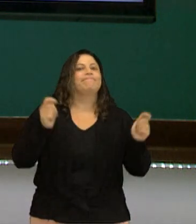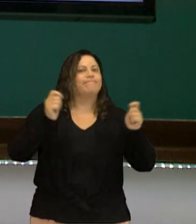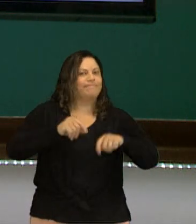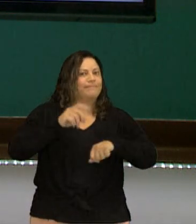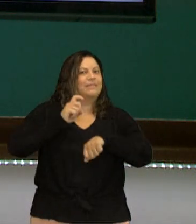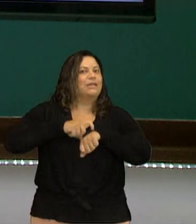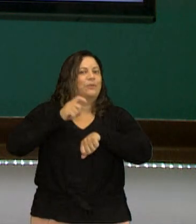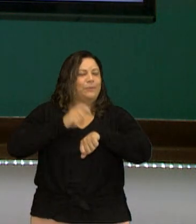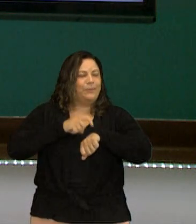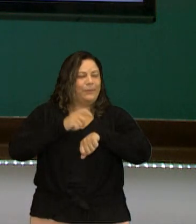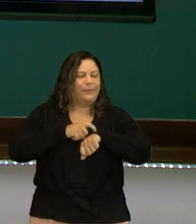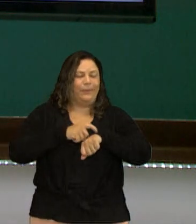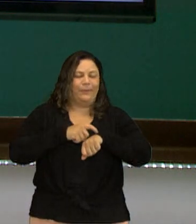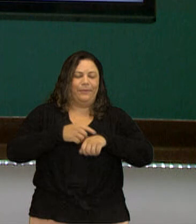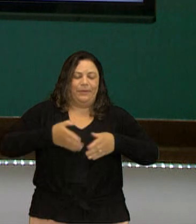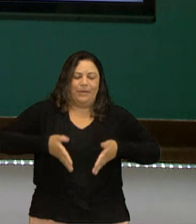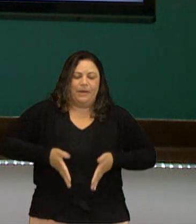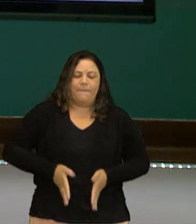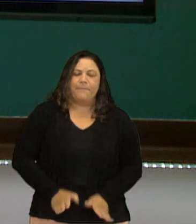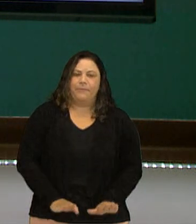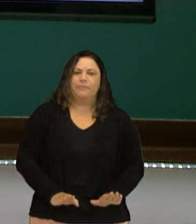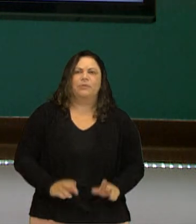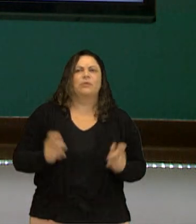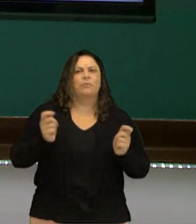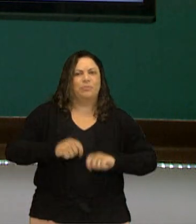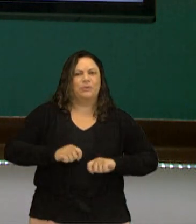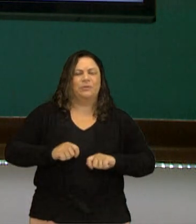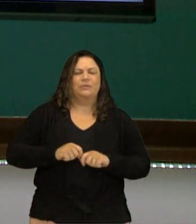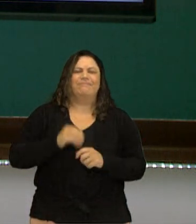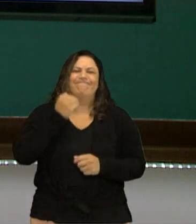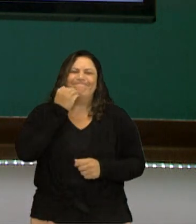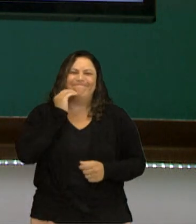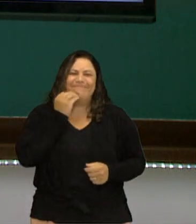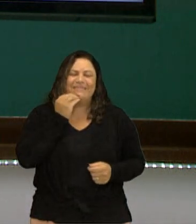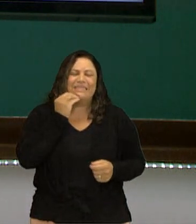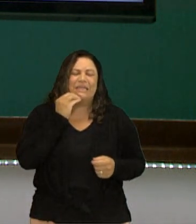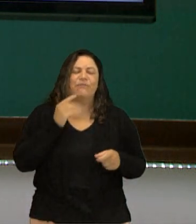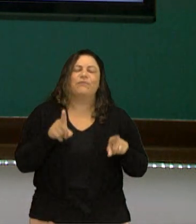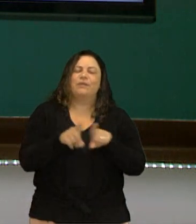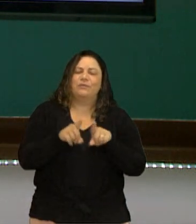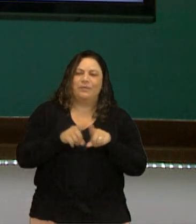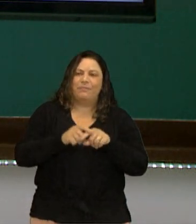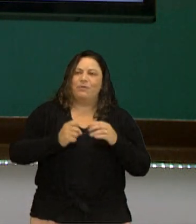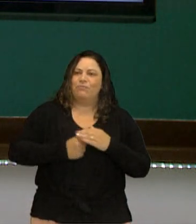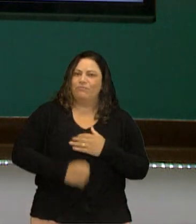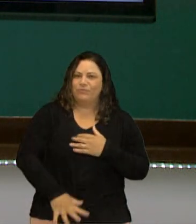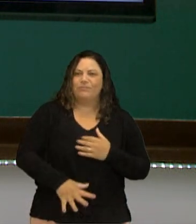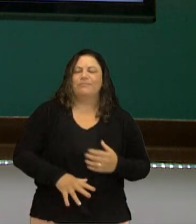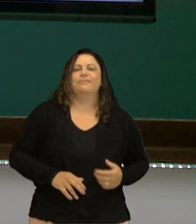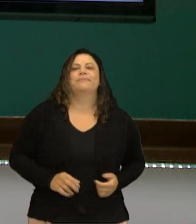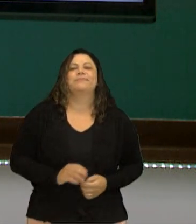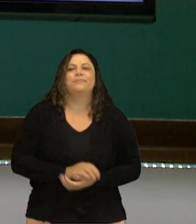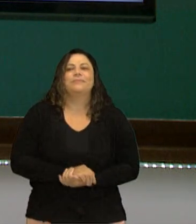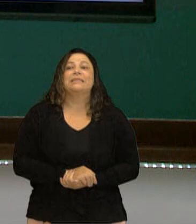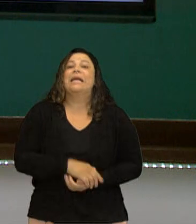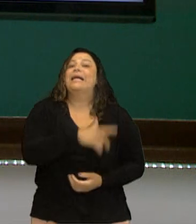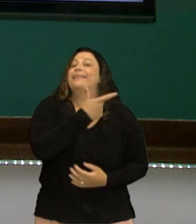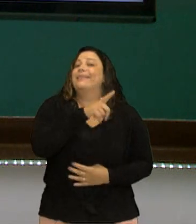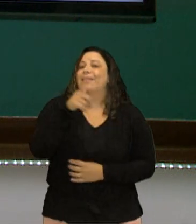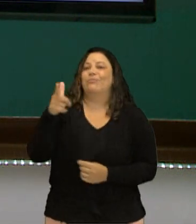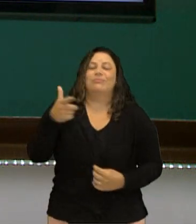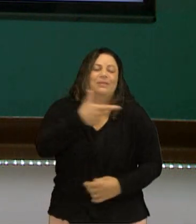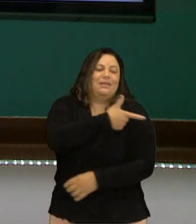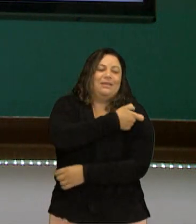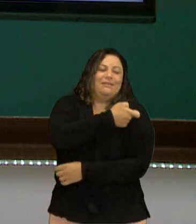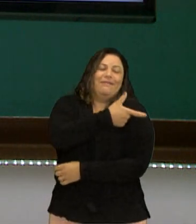pode ter, que o seu bebê tenha uma má formação ou, infelizmente, abortar. Não existe uma vacina,